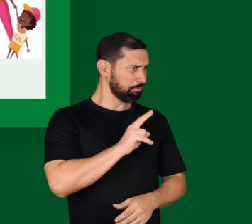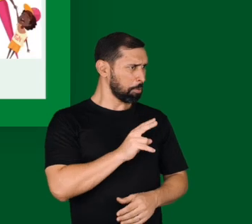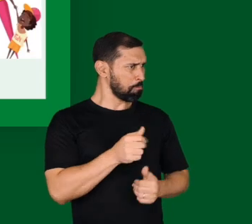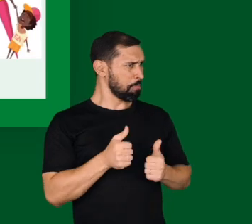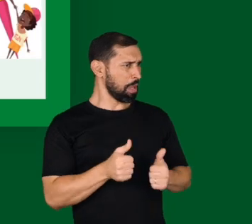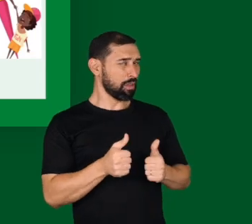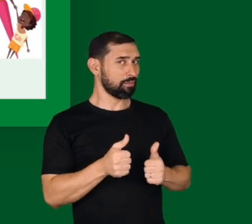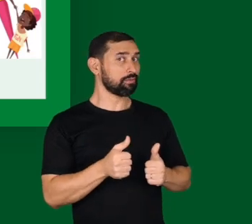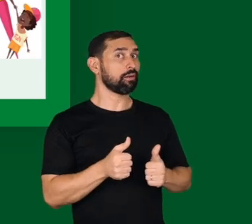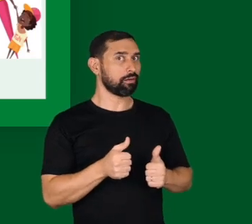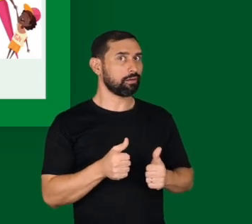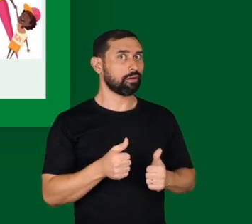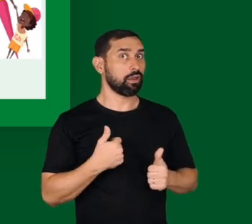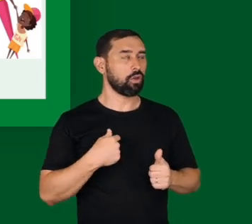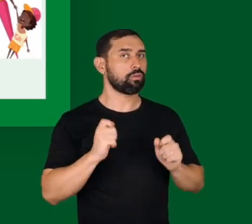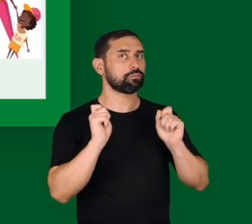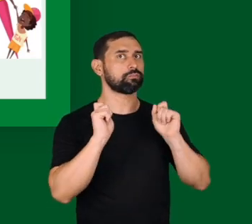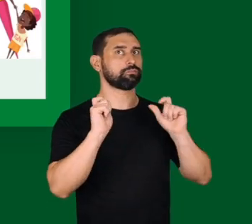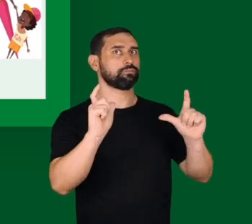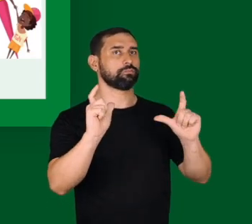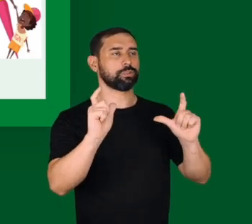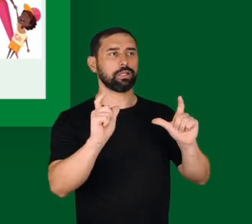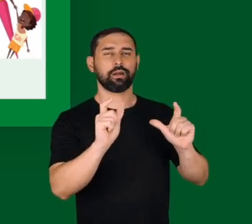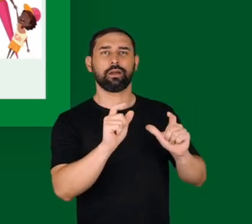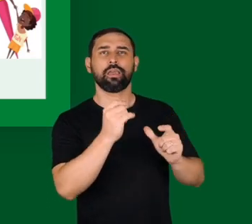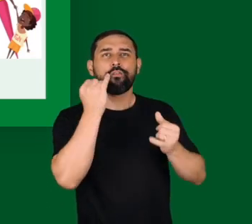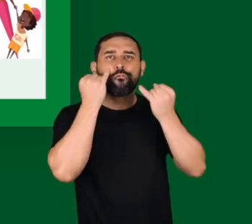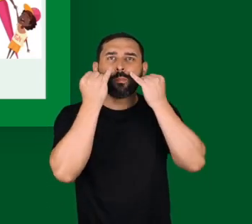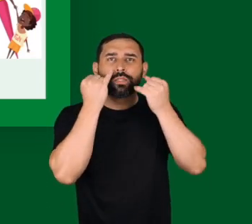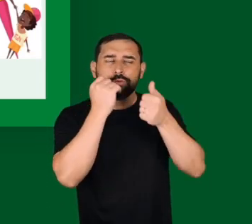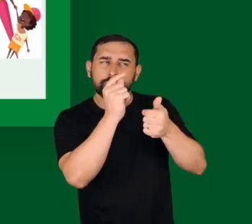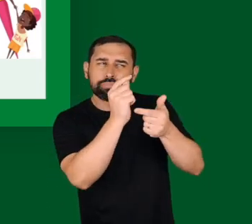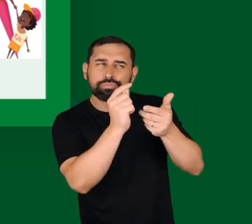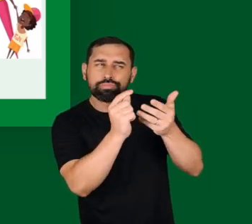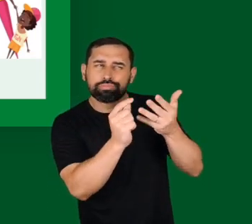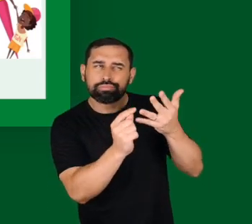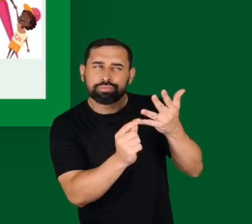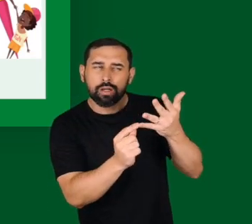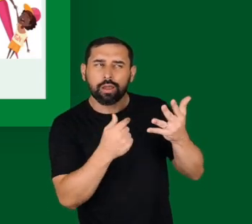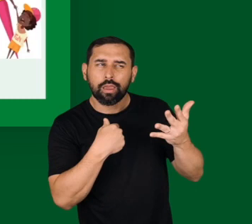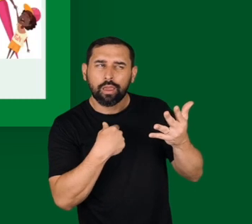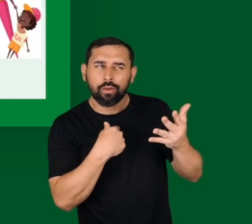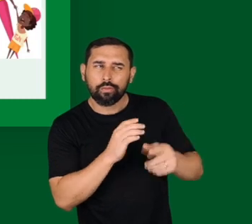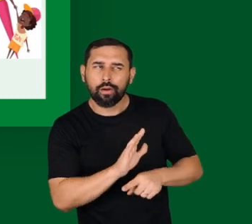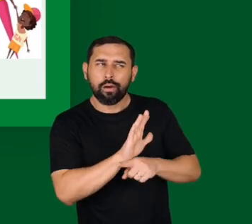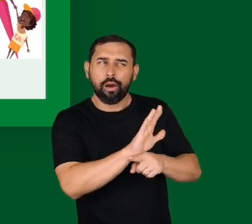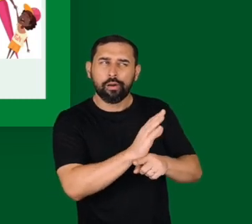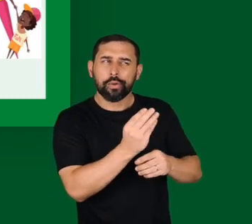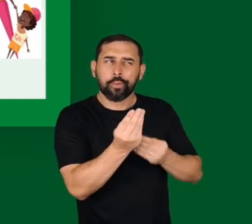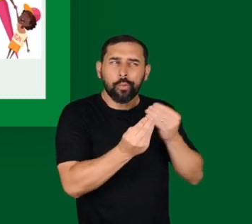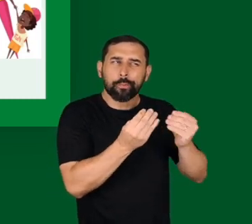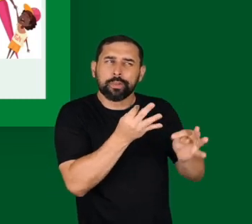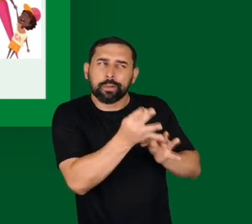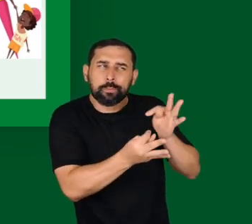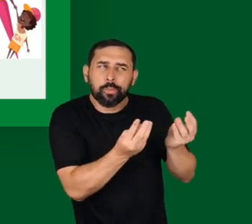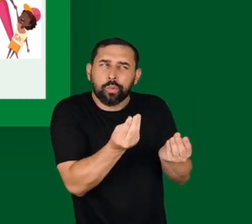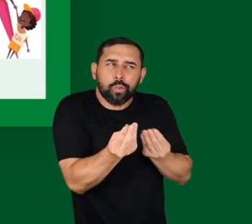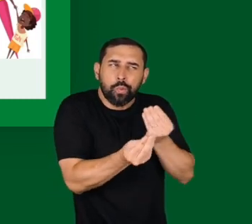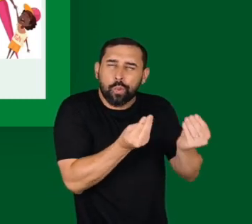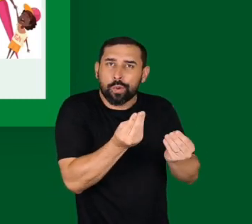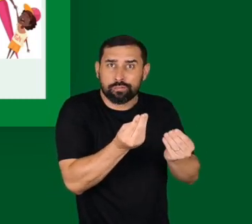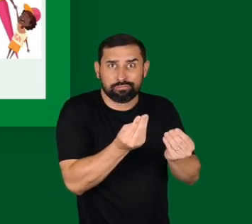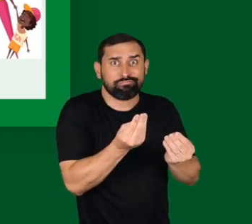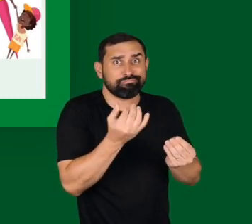pronto-socorro. Então, a gente tem que estar atento para a coleta das informações, para saber o que a gente vai fazer com essa criança, com esse